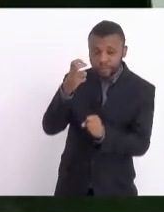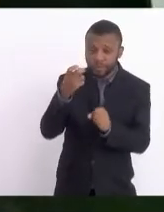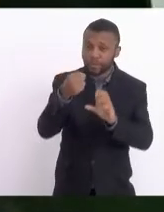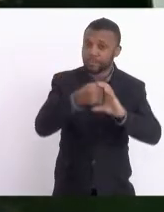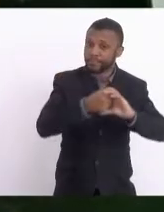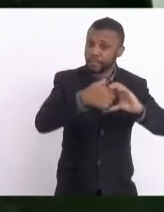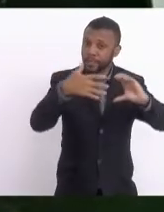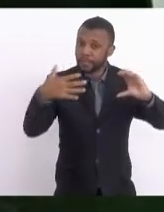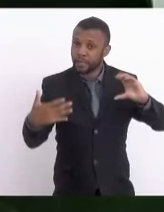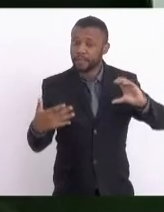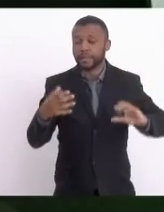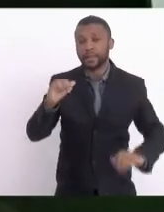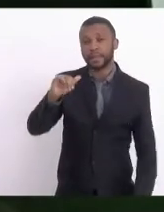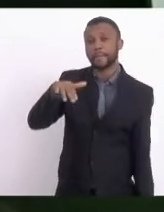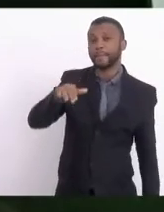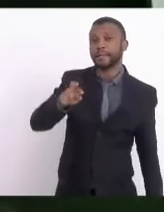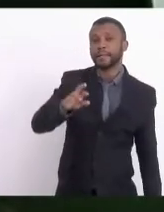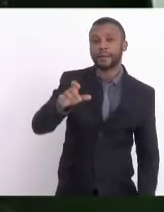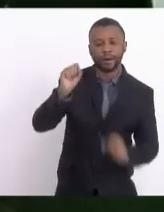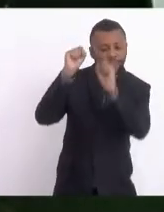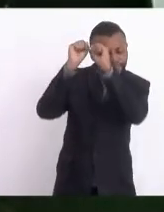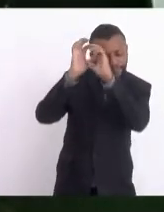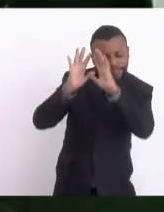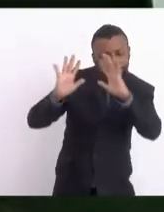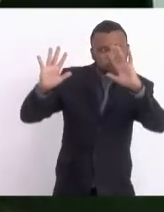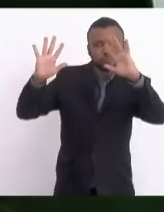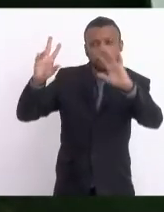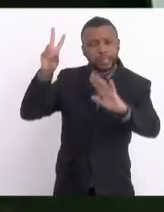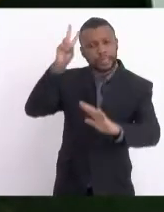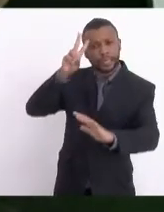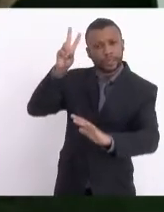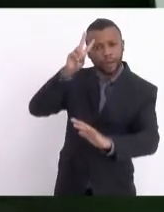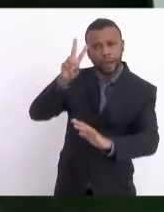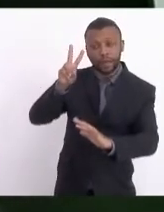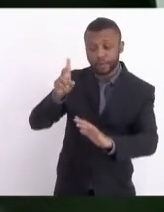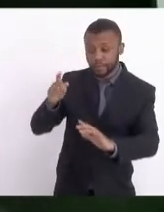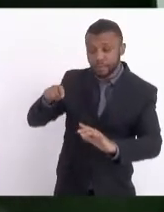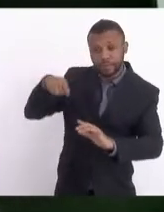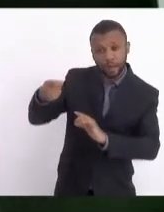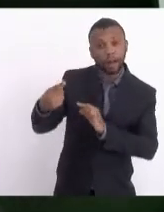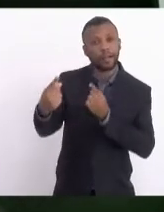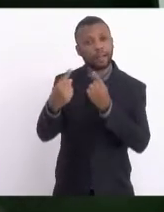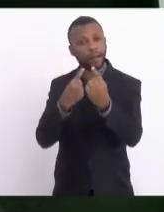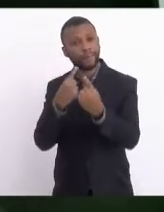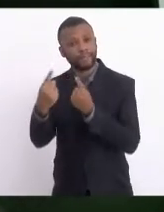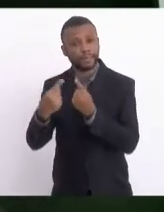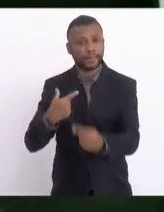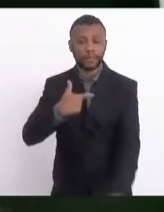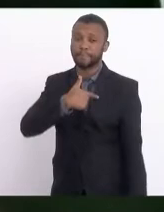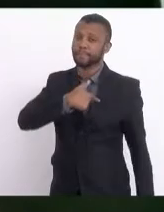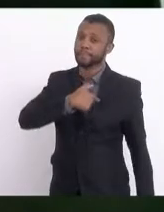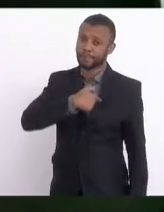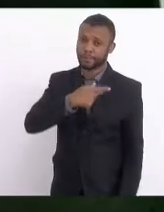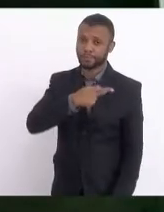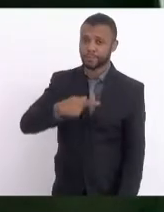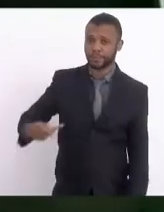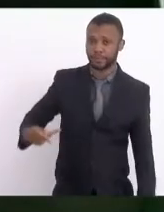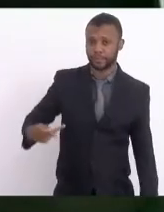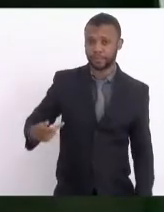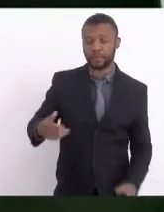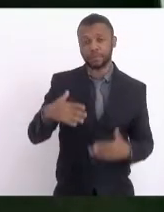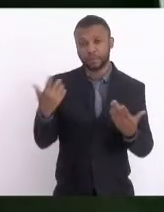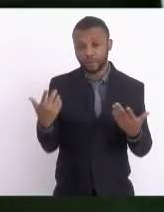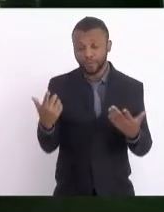do Estado do Rio de Janeiro, a Presidente Vargas. Quer dizer, minimizou